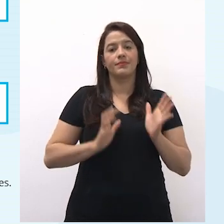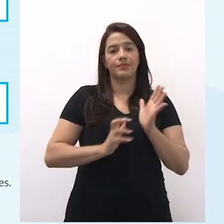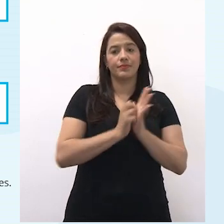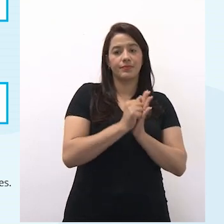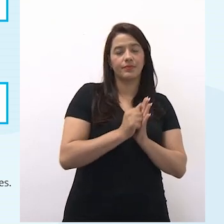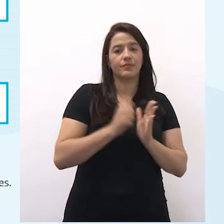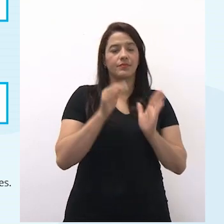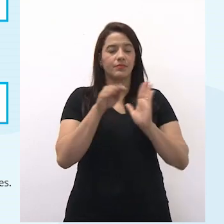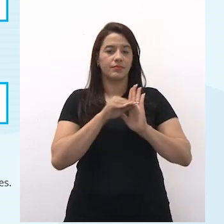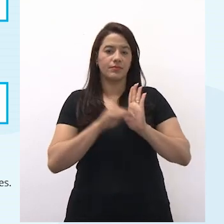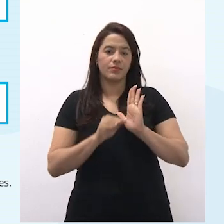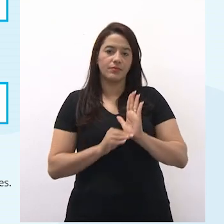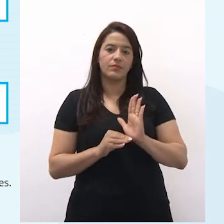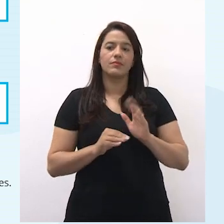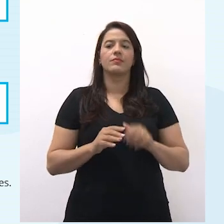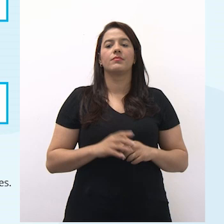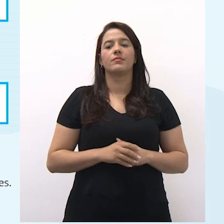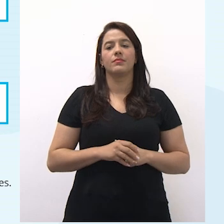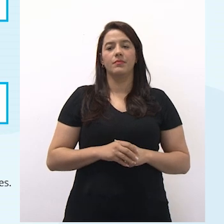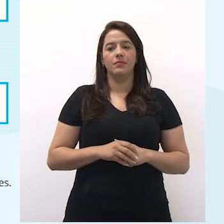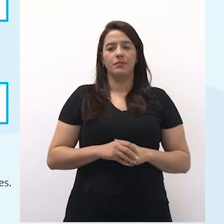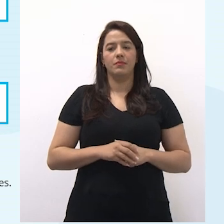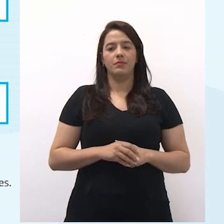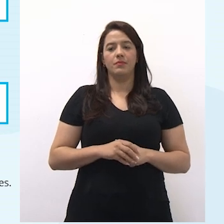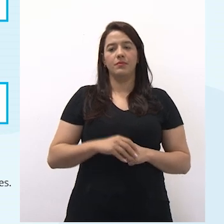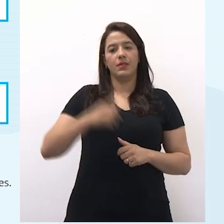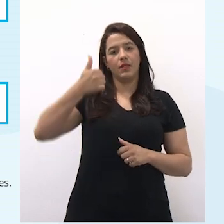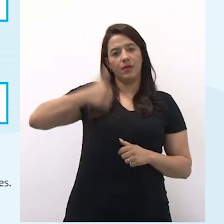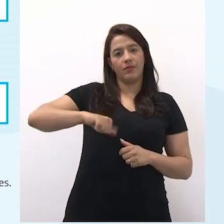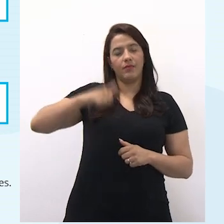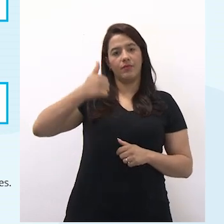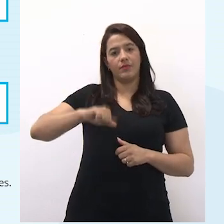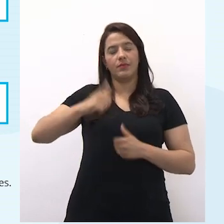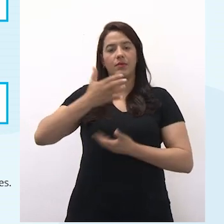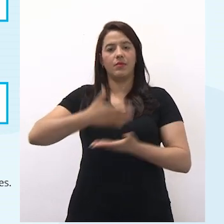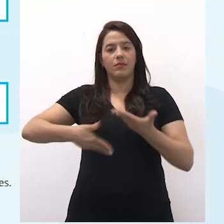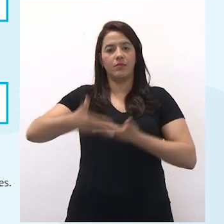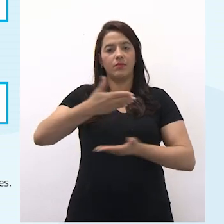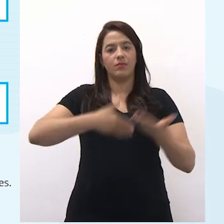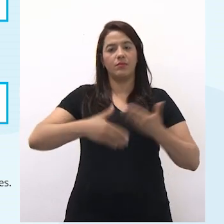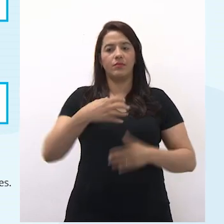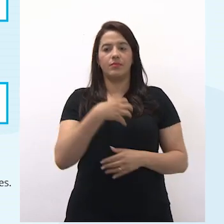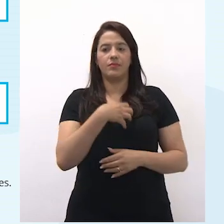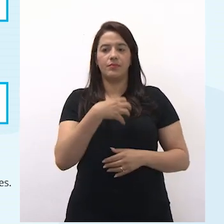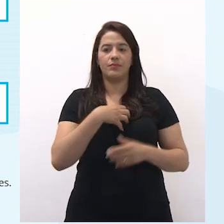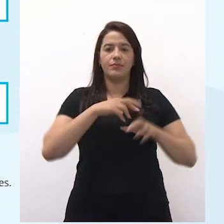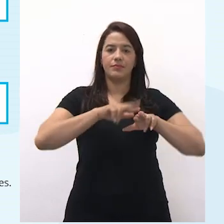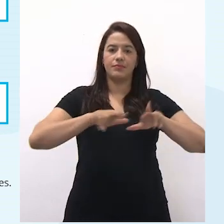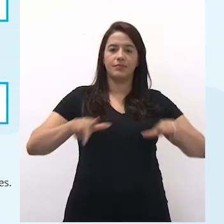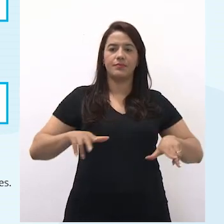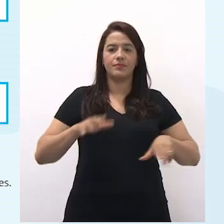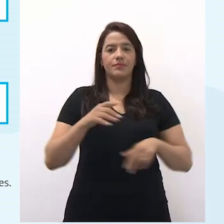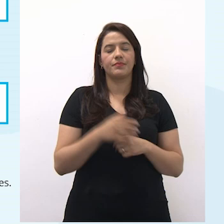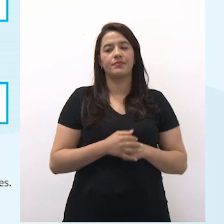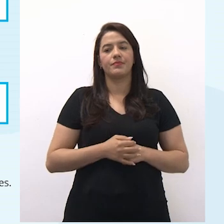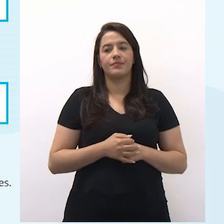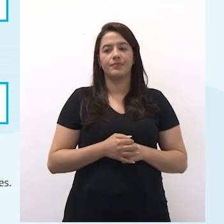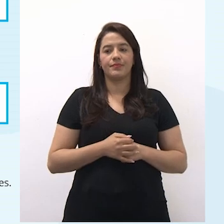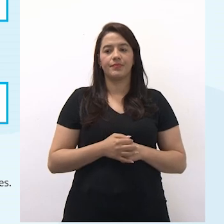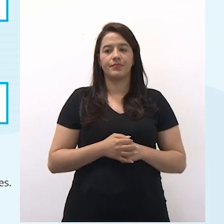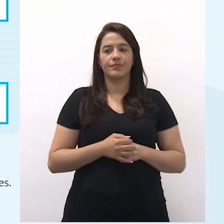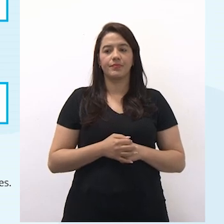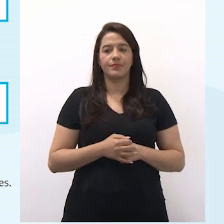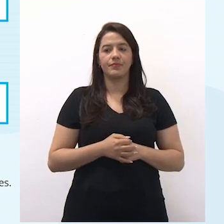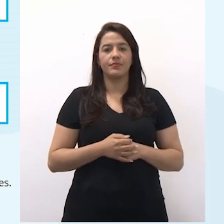dos instrumentos baseados em rubricas. E a avaliação formativa, né, que é a avaliação socioemocional que aparece aí para a gente. Muito bem. Né?